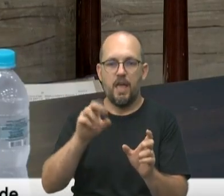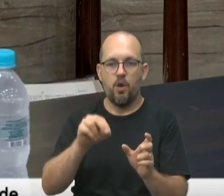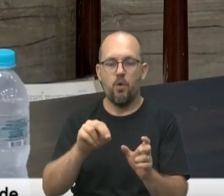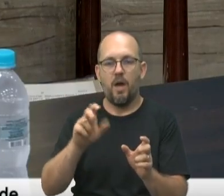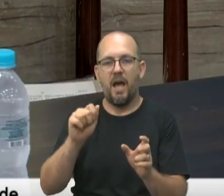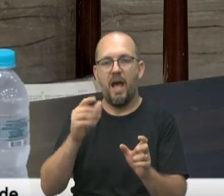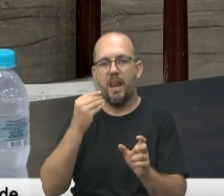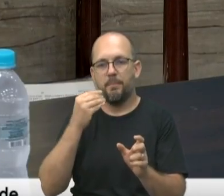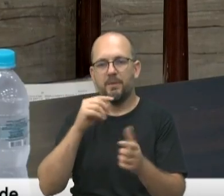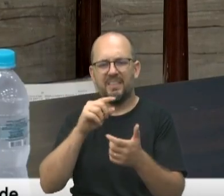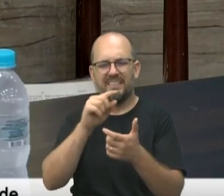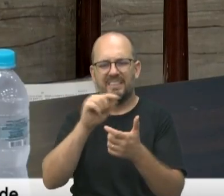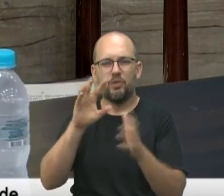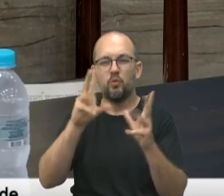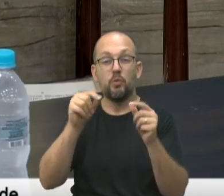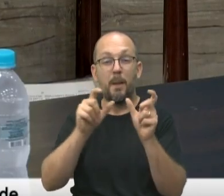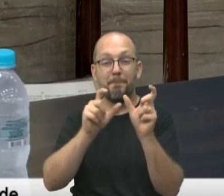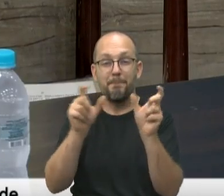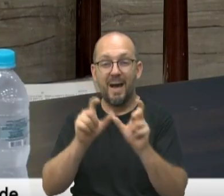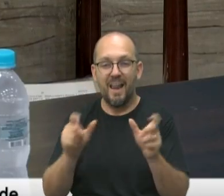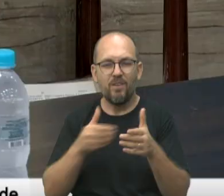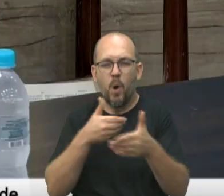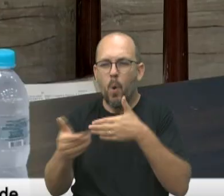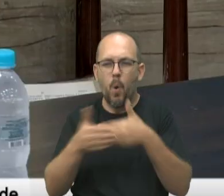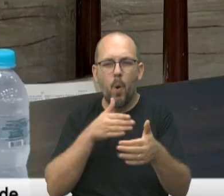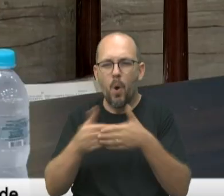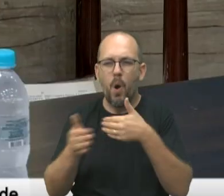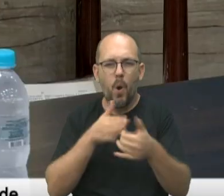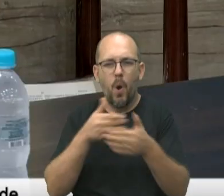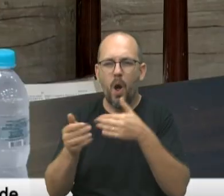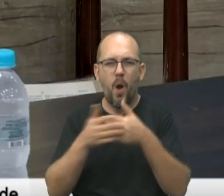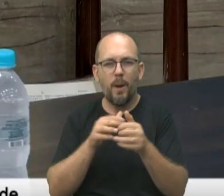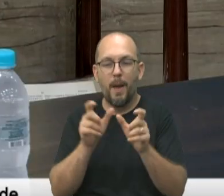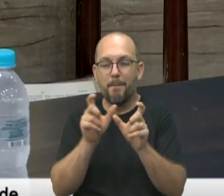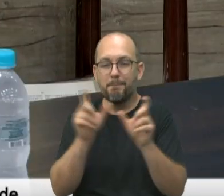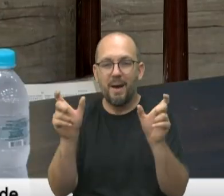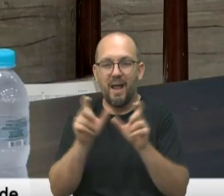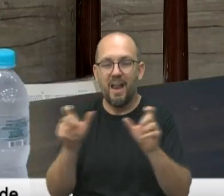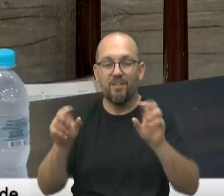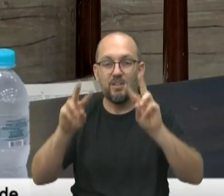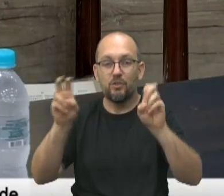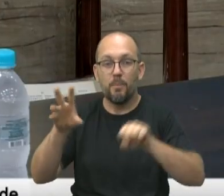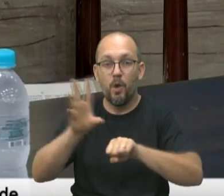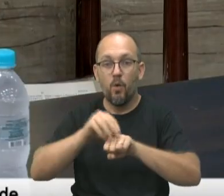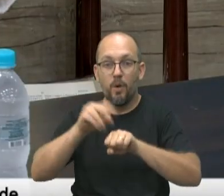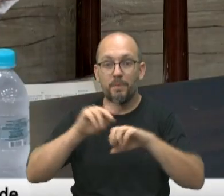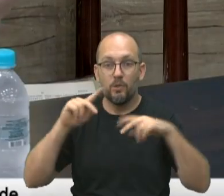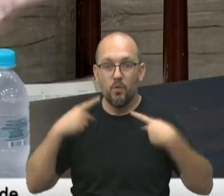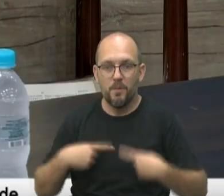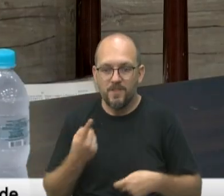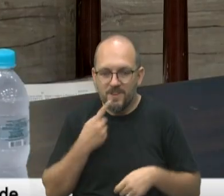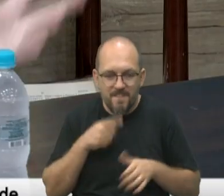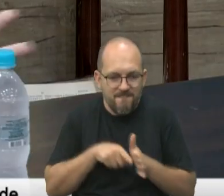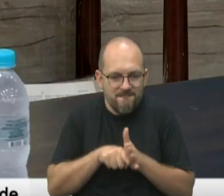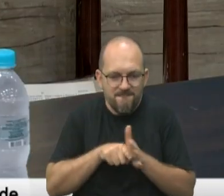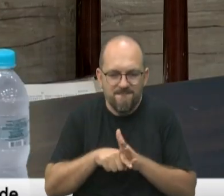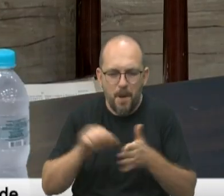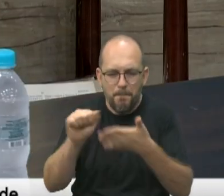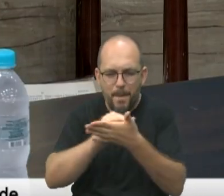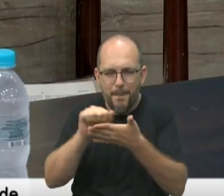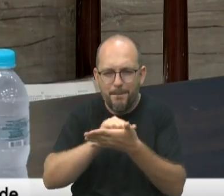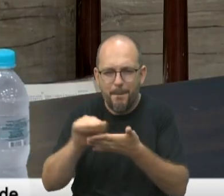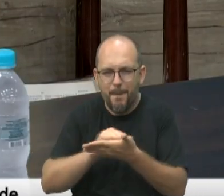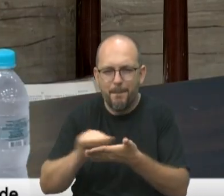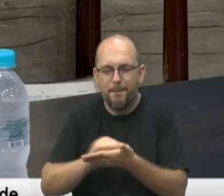apagaram todas as menções a gênero em qualquer matéria possível do conhecimento humano, só numa sanha maluca assim de você combater